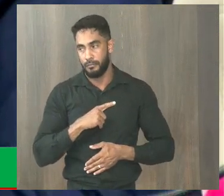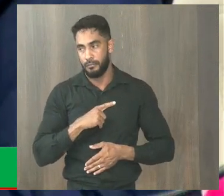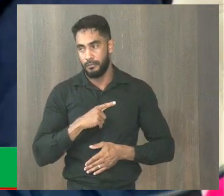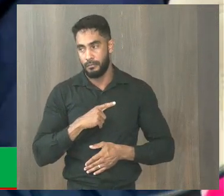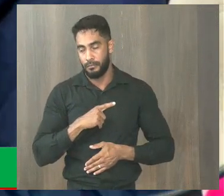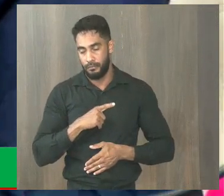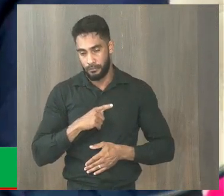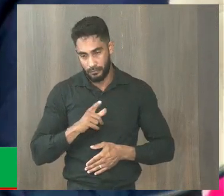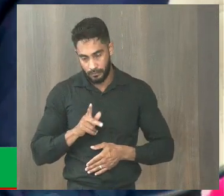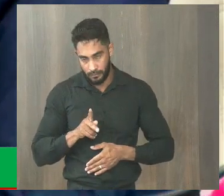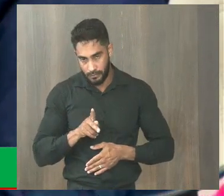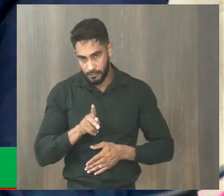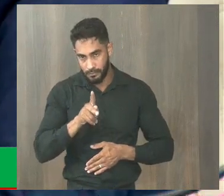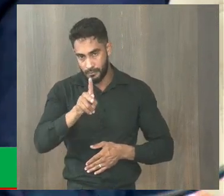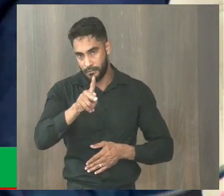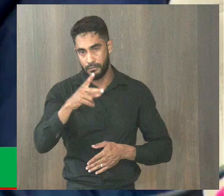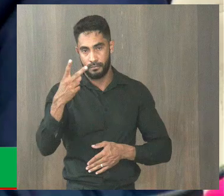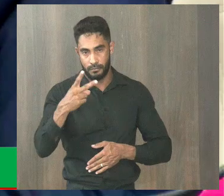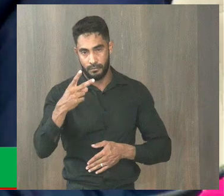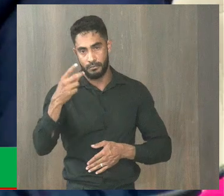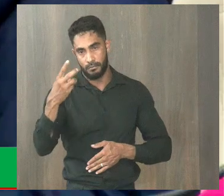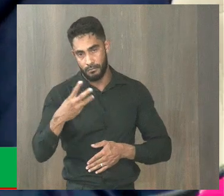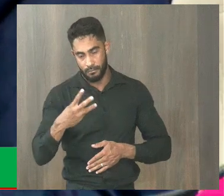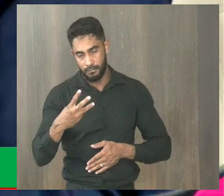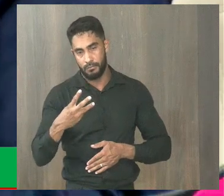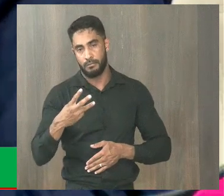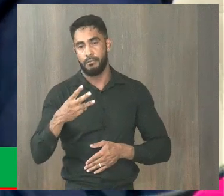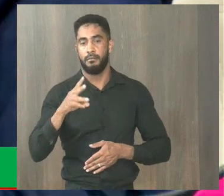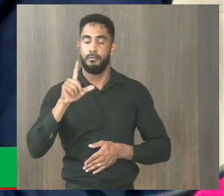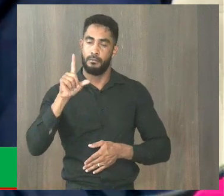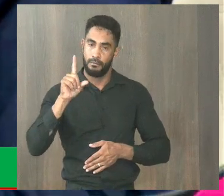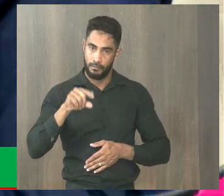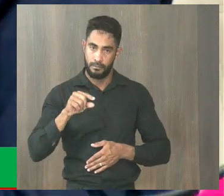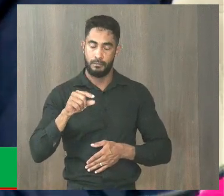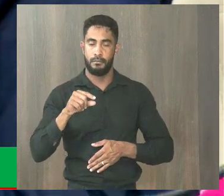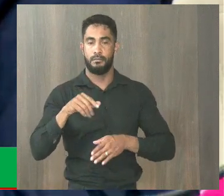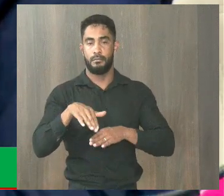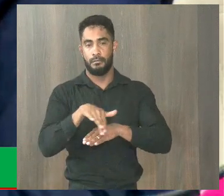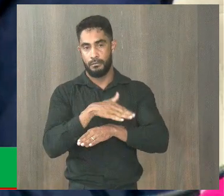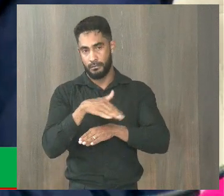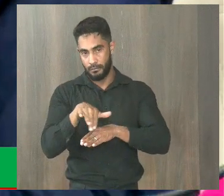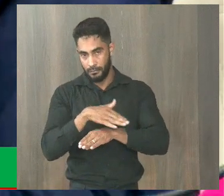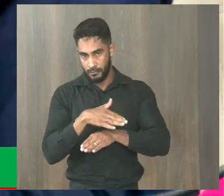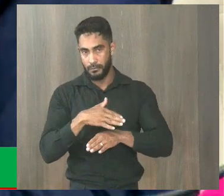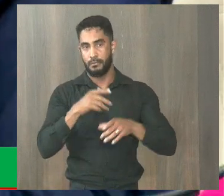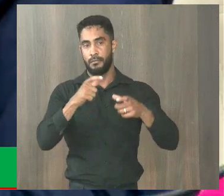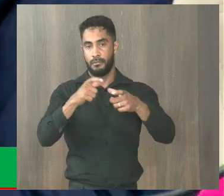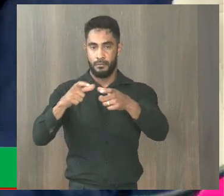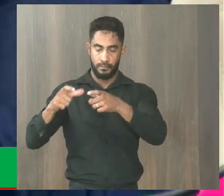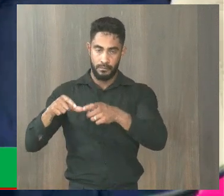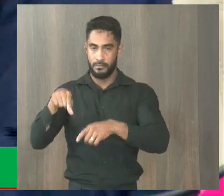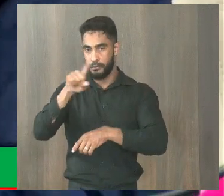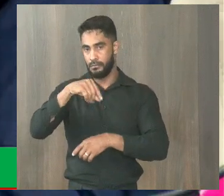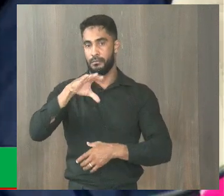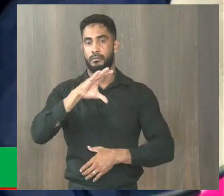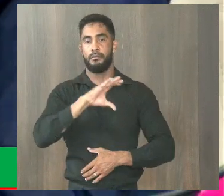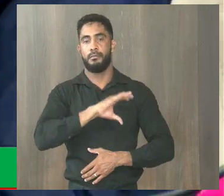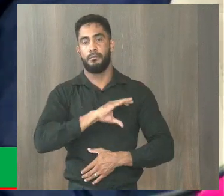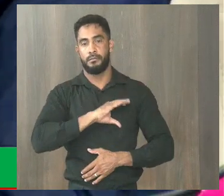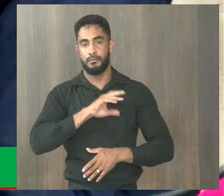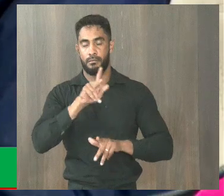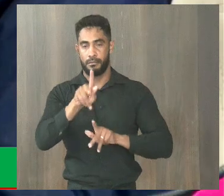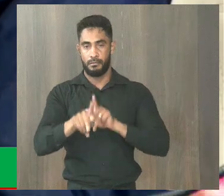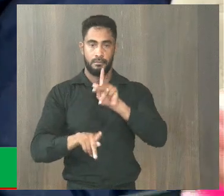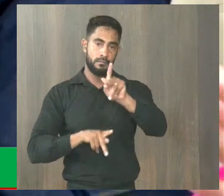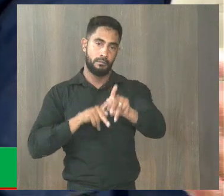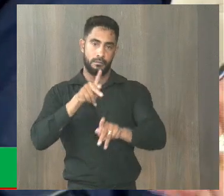um estendimento para a segunda etapa e terceira etapa. Então, são essas as ruas aí que eu disse para os nobres colegas e para a população,